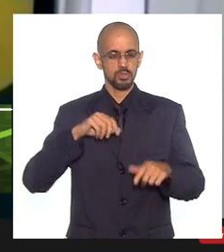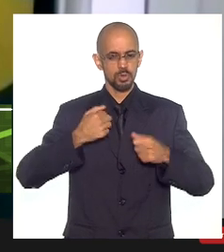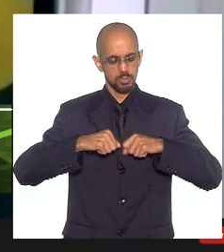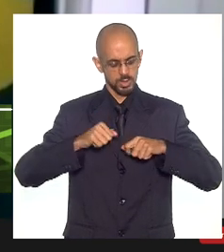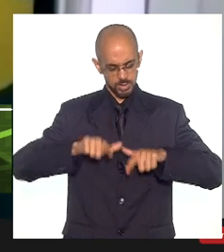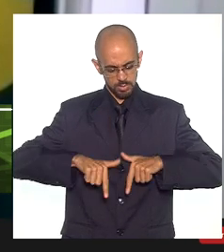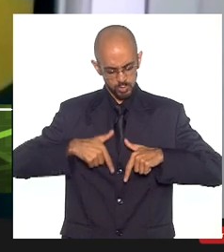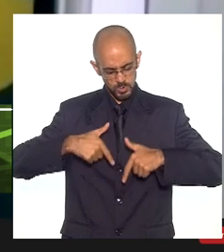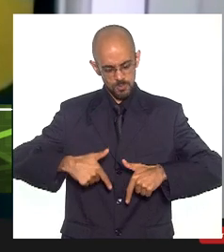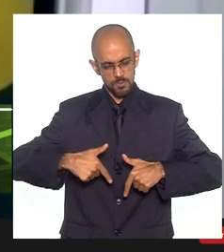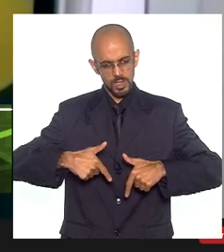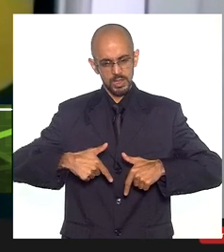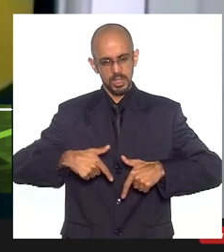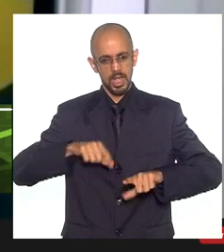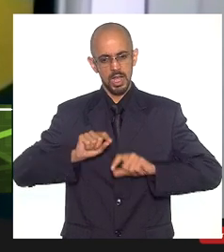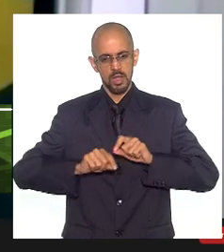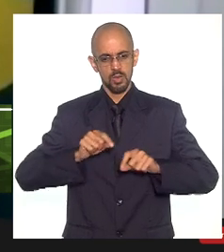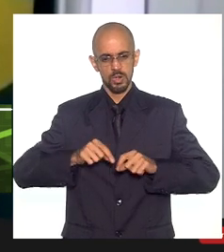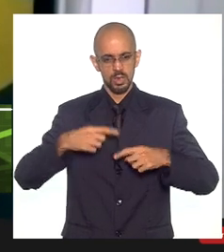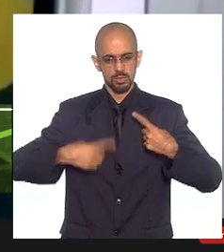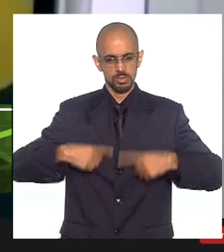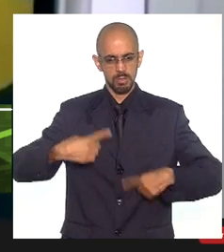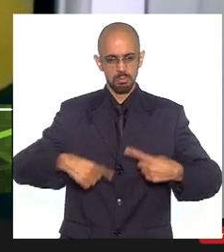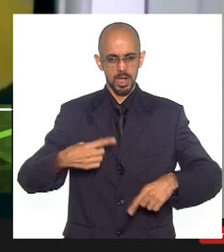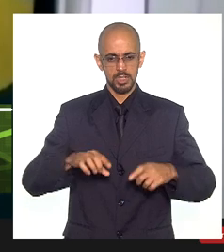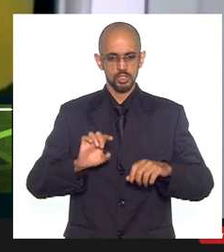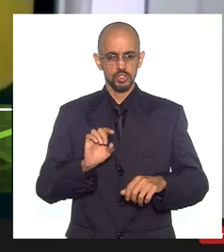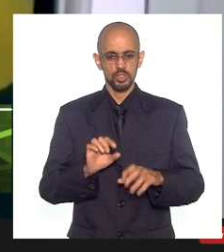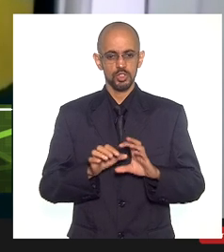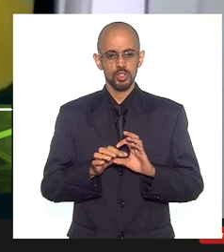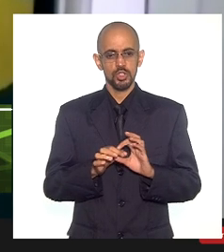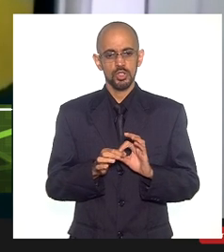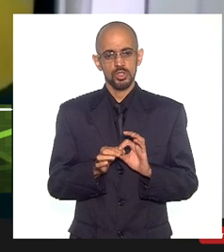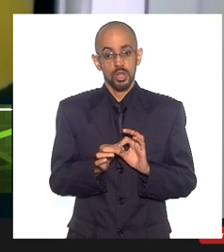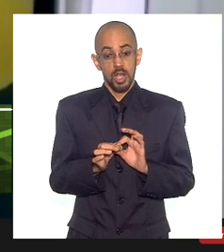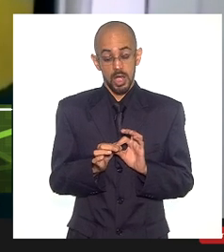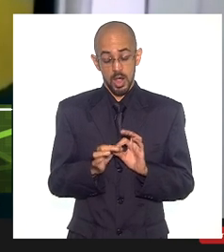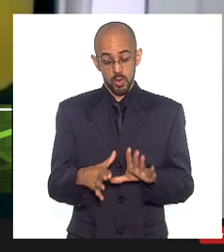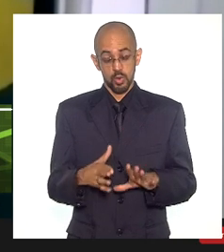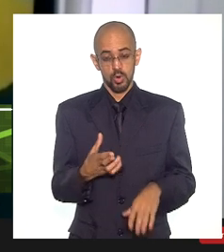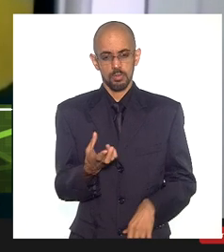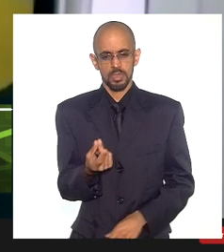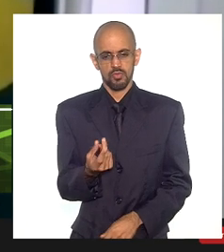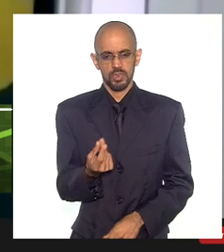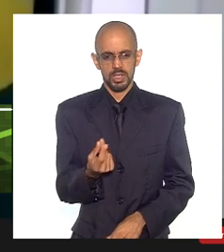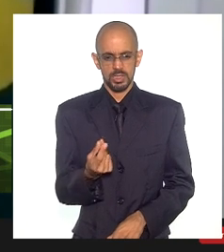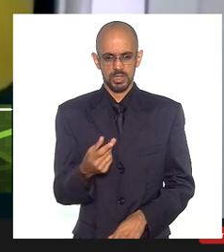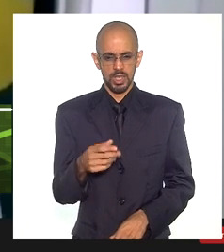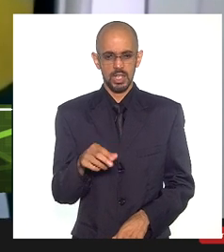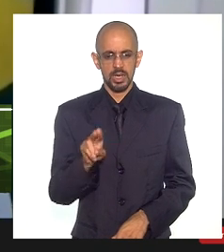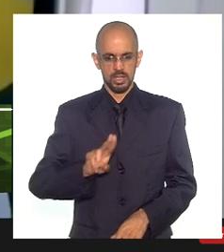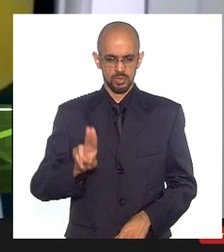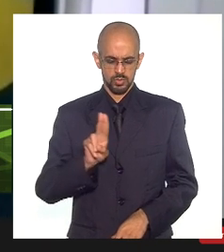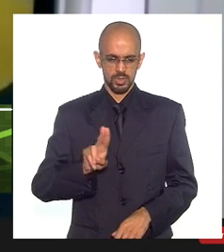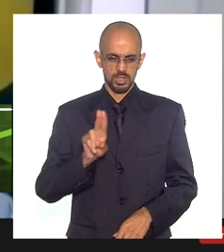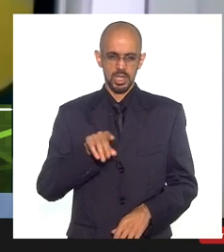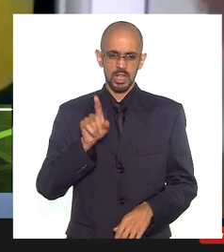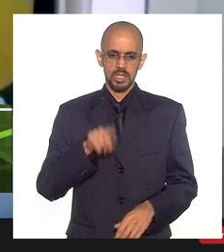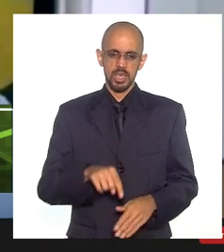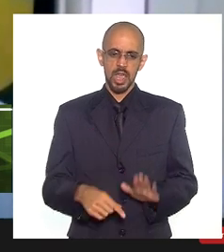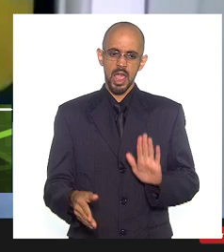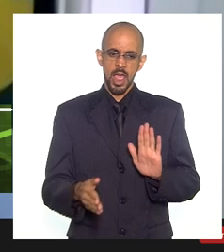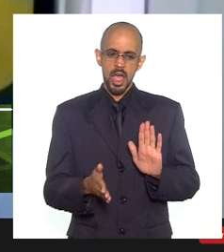nessa audiência o debate sobre a autonomia financeira das universidades, que é um preceito constitucional,